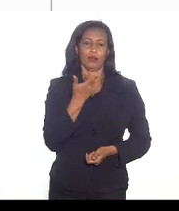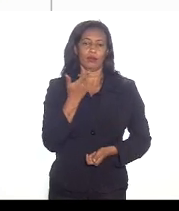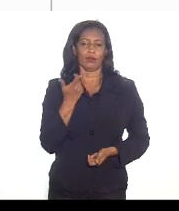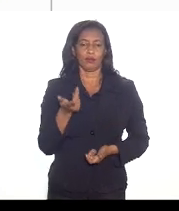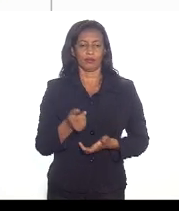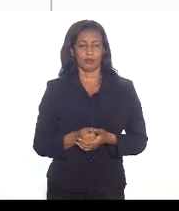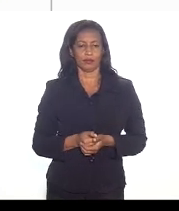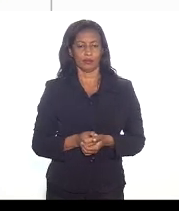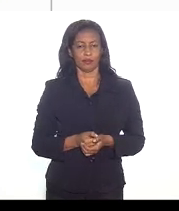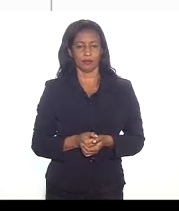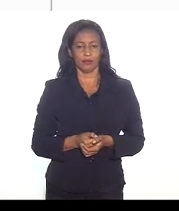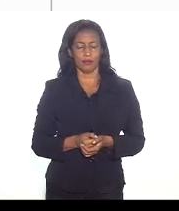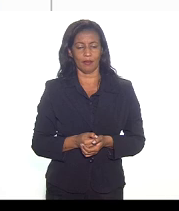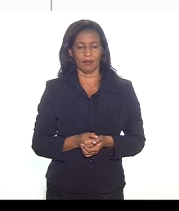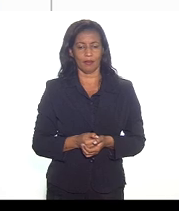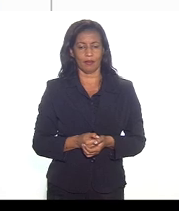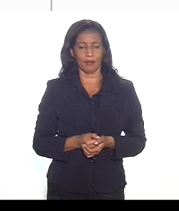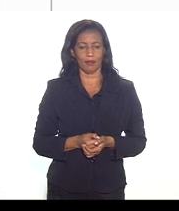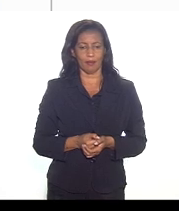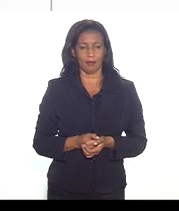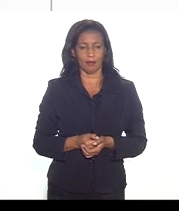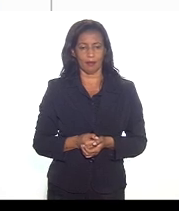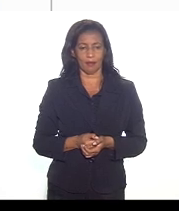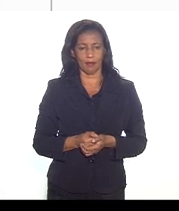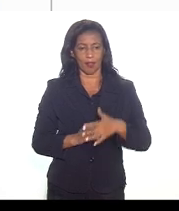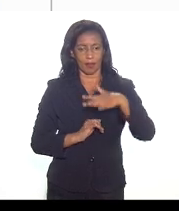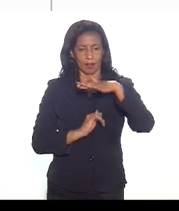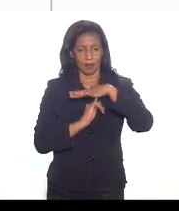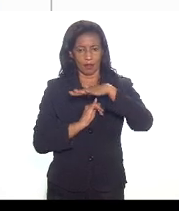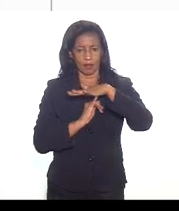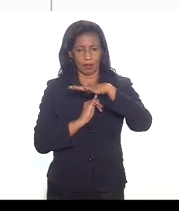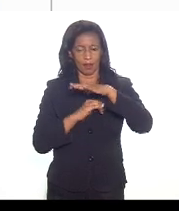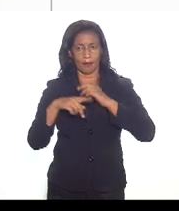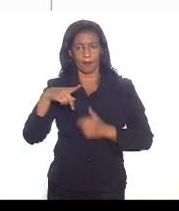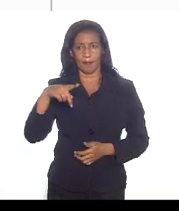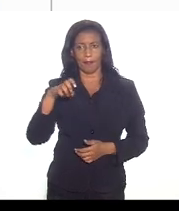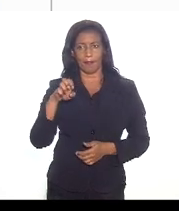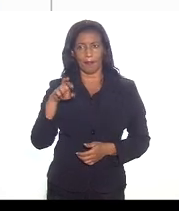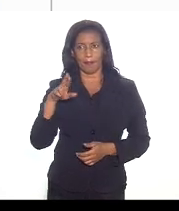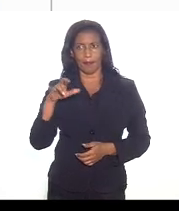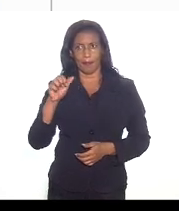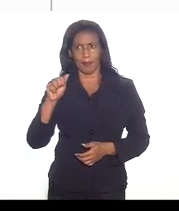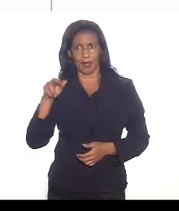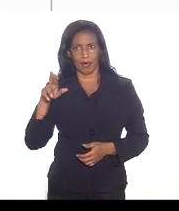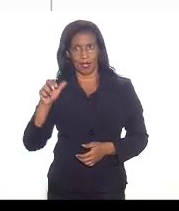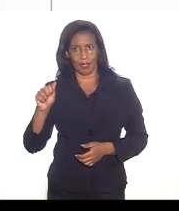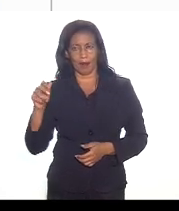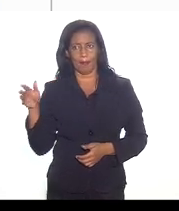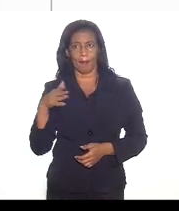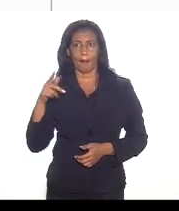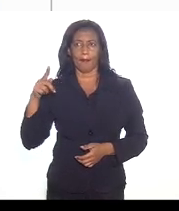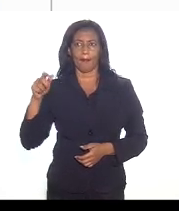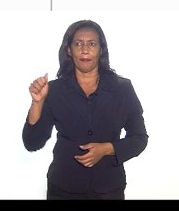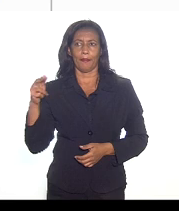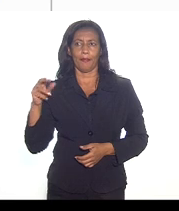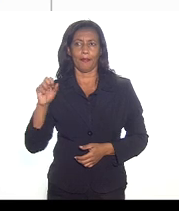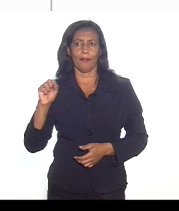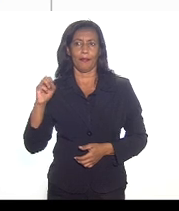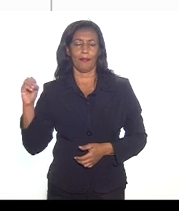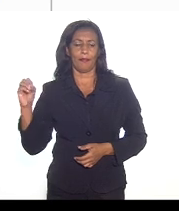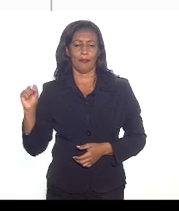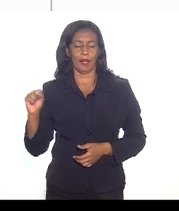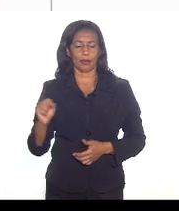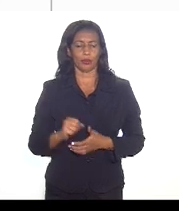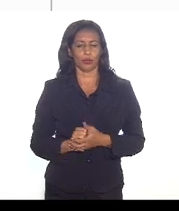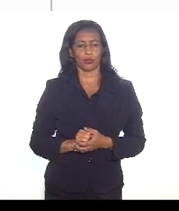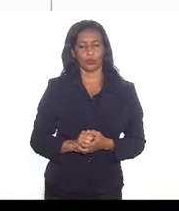pelos dados de projeção aí do Instituto Pereira Passos, é o que está em vermelho. Então, área de planejamento 1 é Centro Portuário e